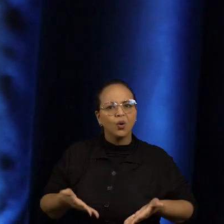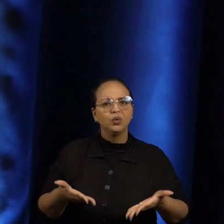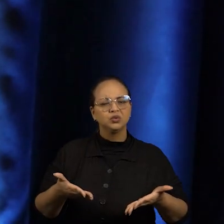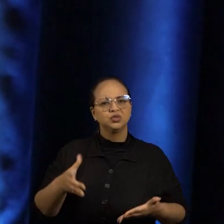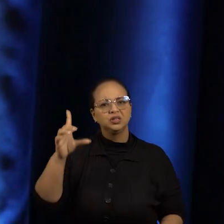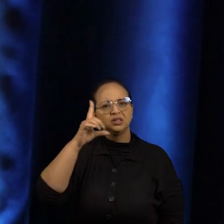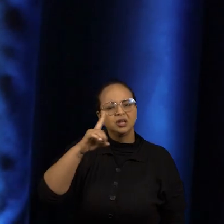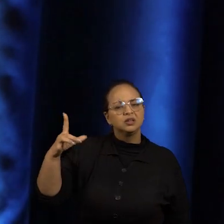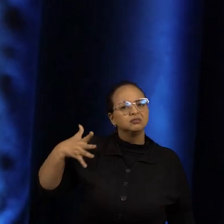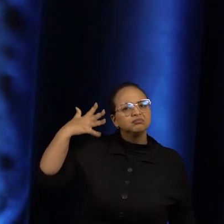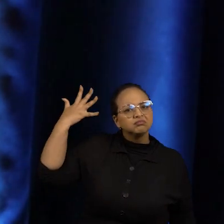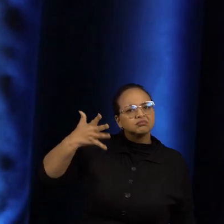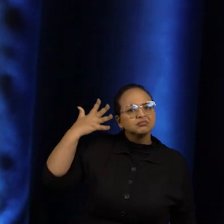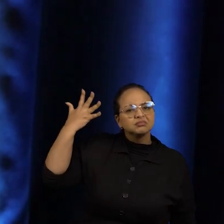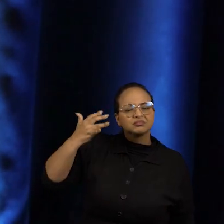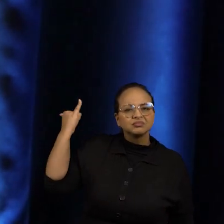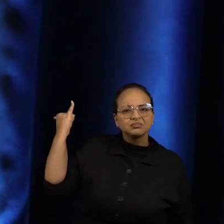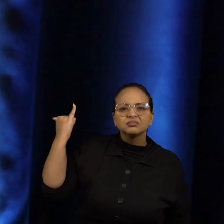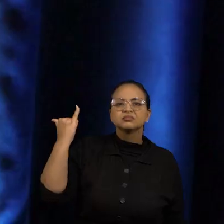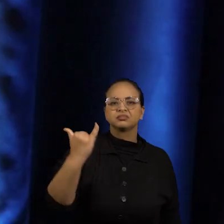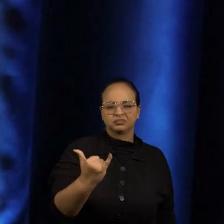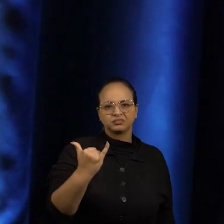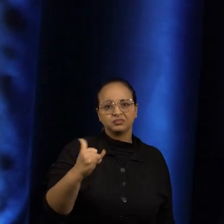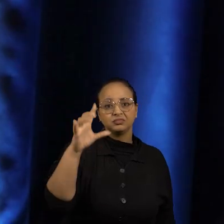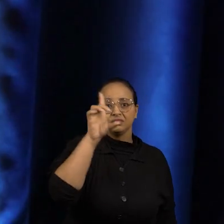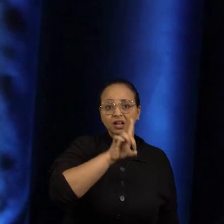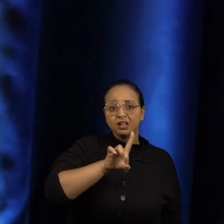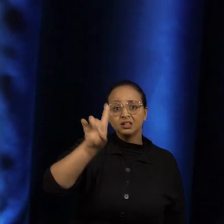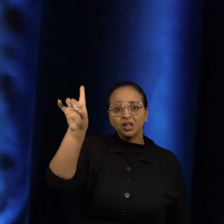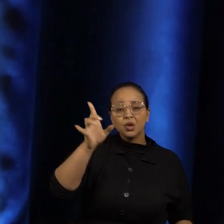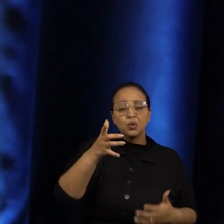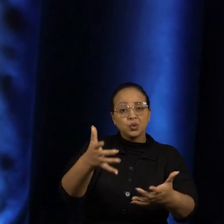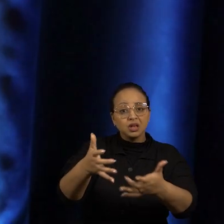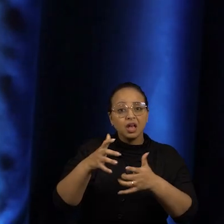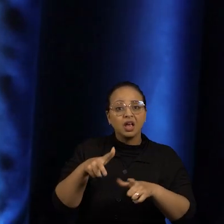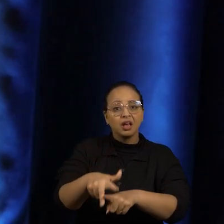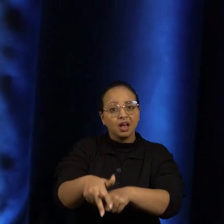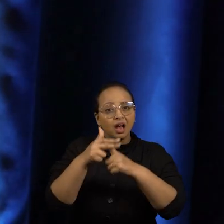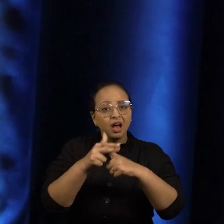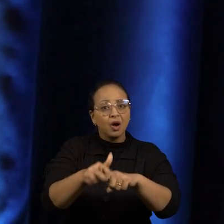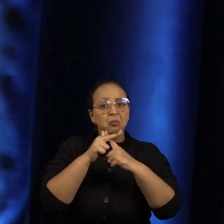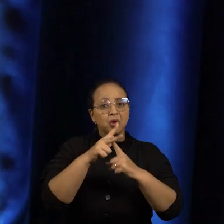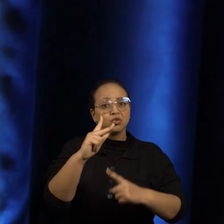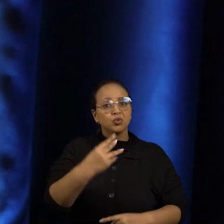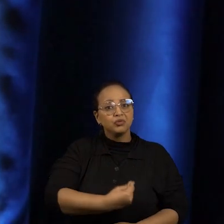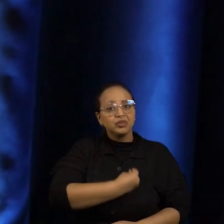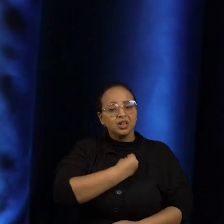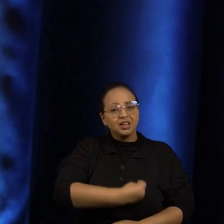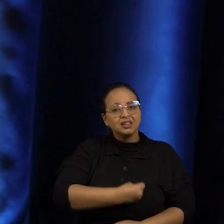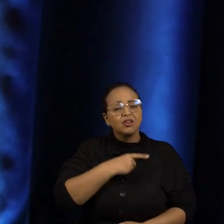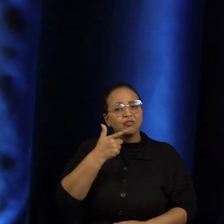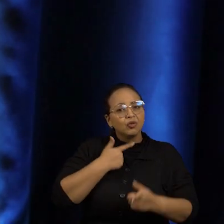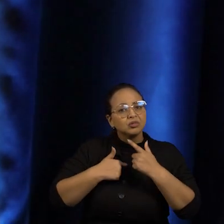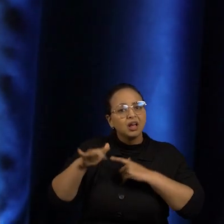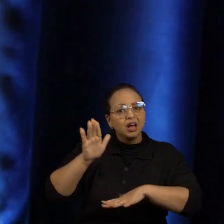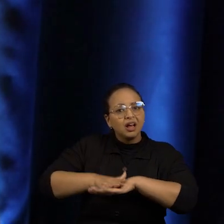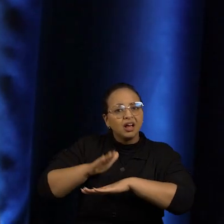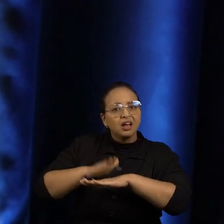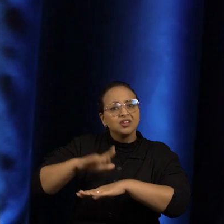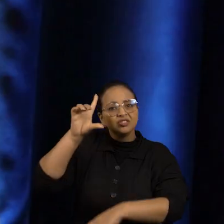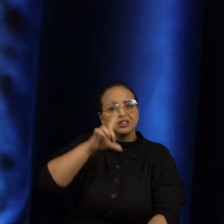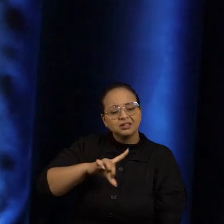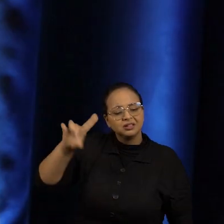você, né? Olha, vamos edificar, restaurar o altar. Então essa é a vontade do Senhor para que